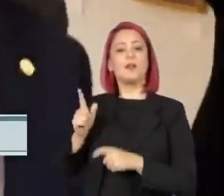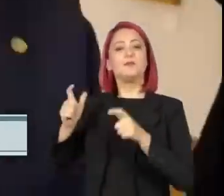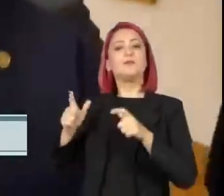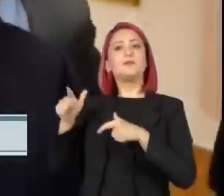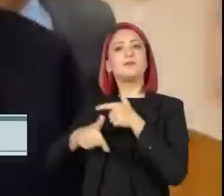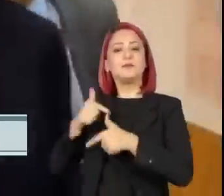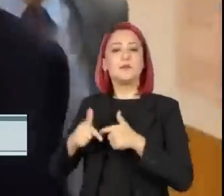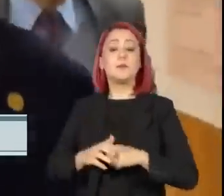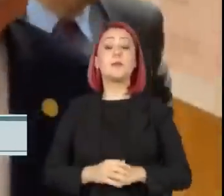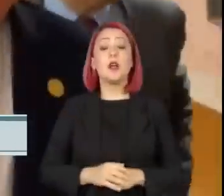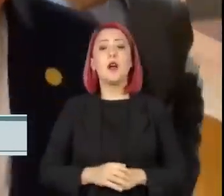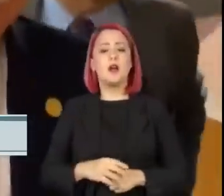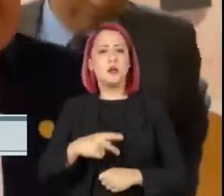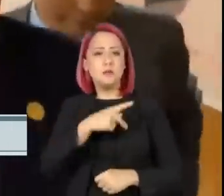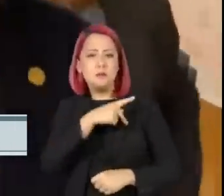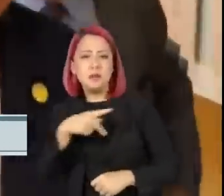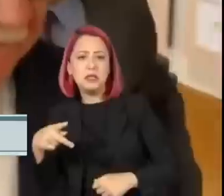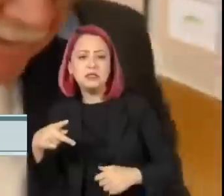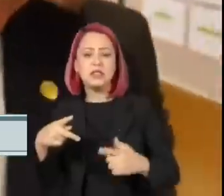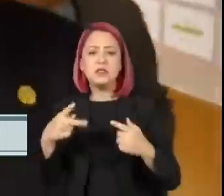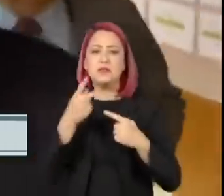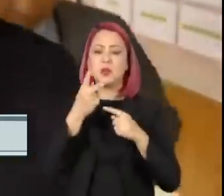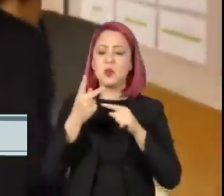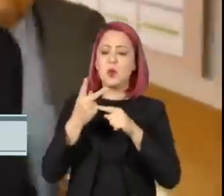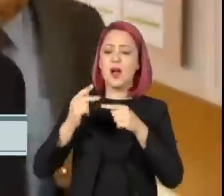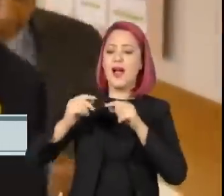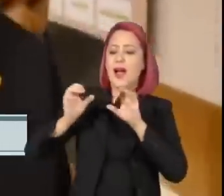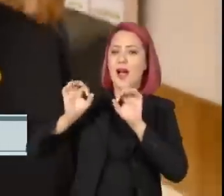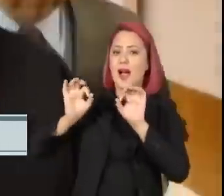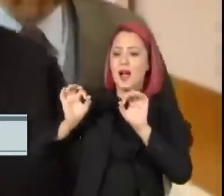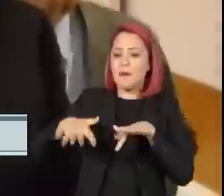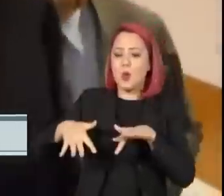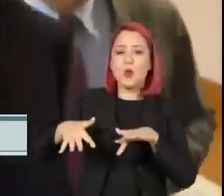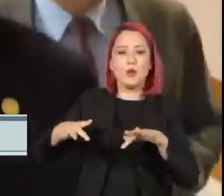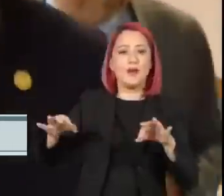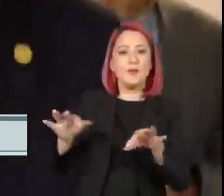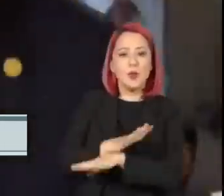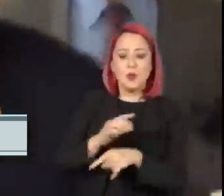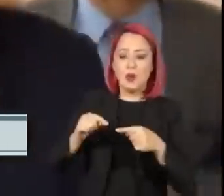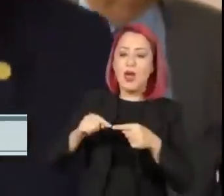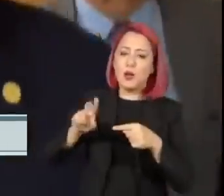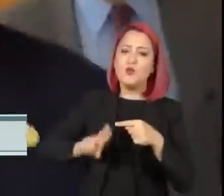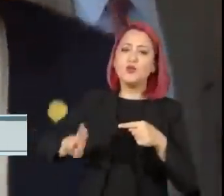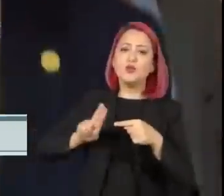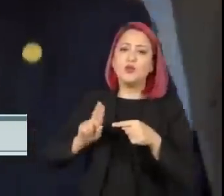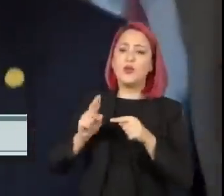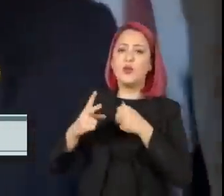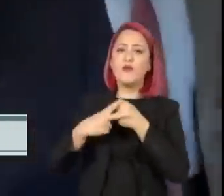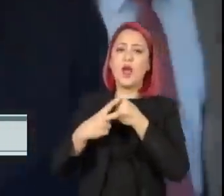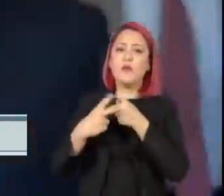República utilizou o verbo acabar no passado. Ele disse acabou, portanto, olhar para frente.